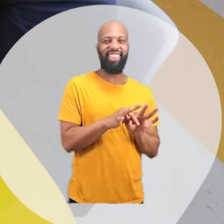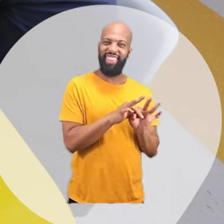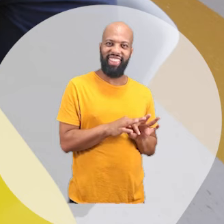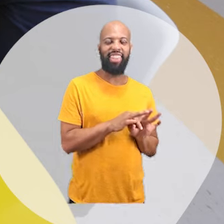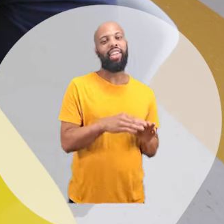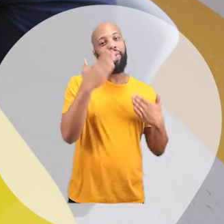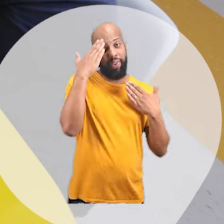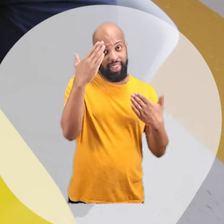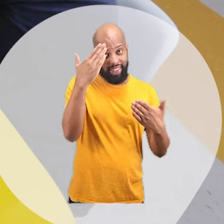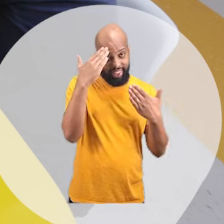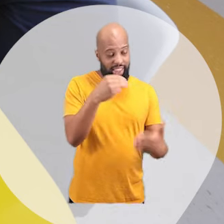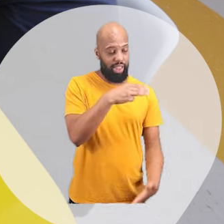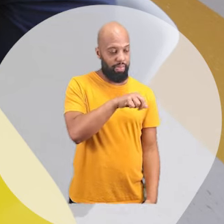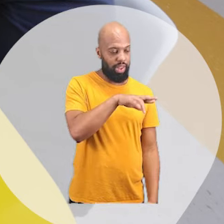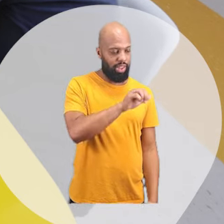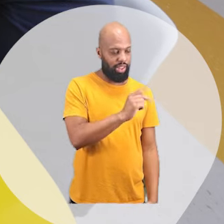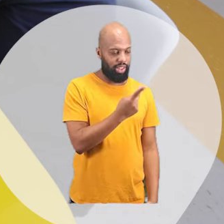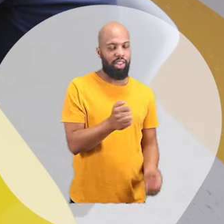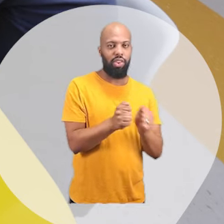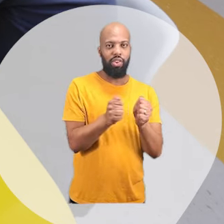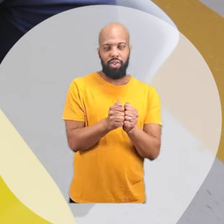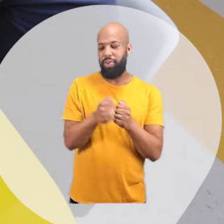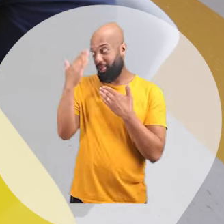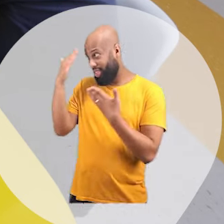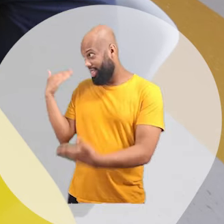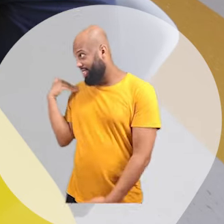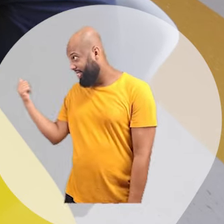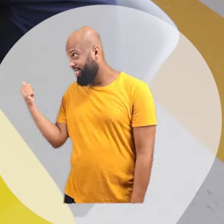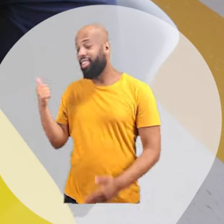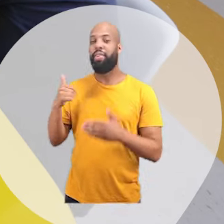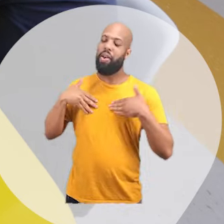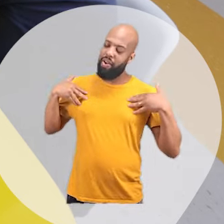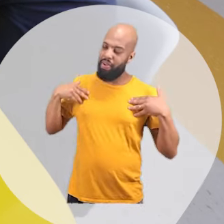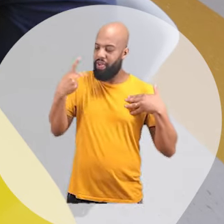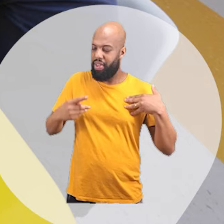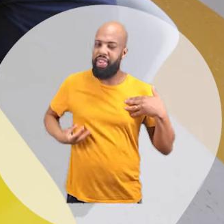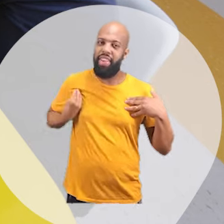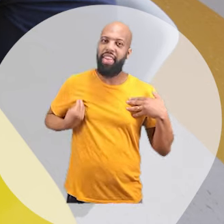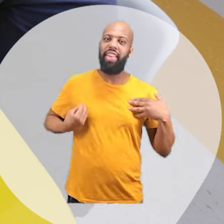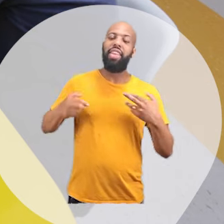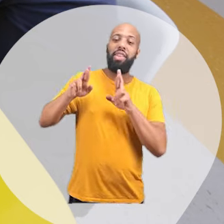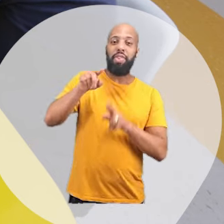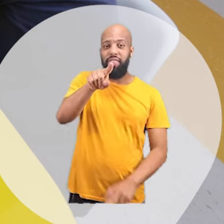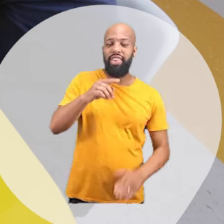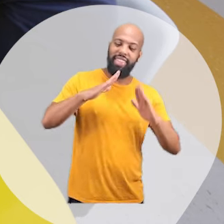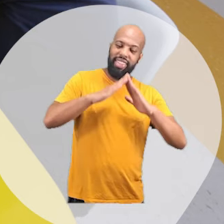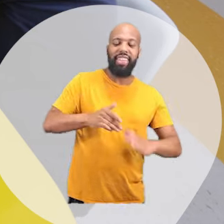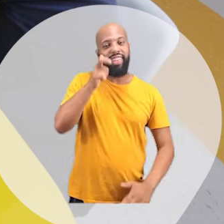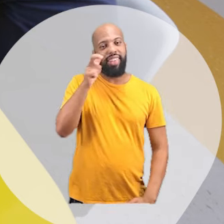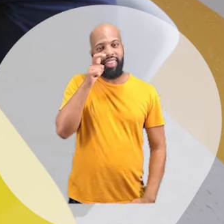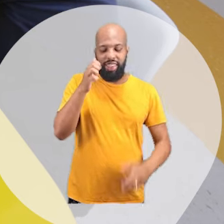é muito obrigada Maria muito obrigada por estar conosco pelo convite é uma on estar aqui espero que você que tá em casa